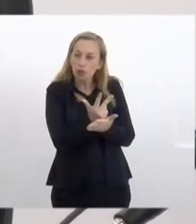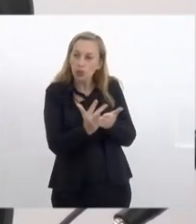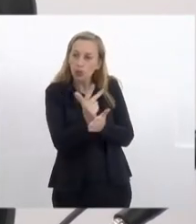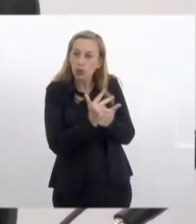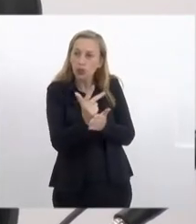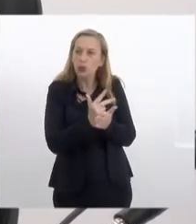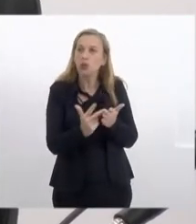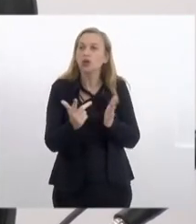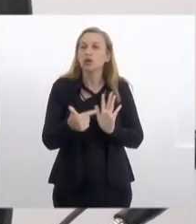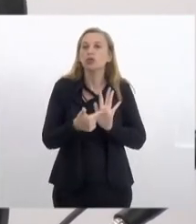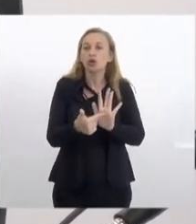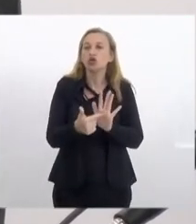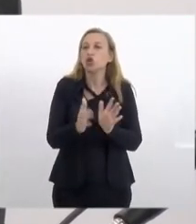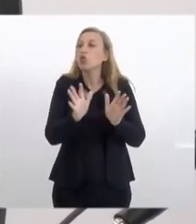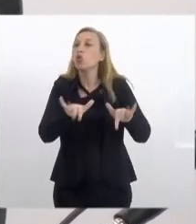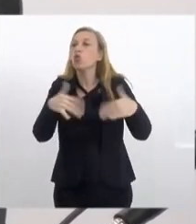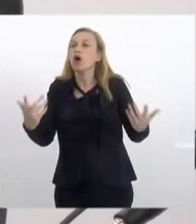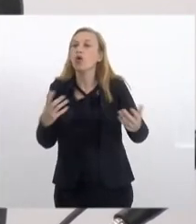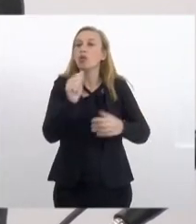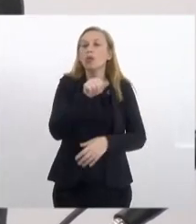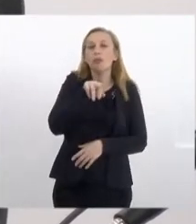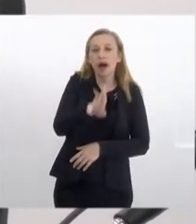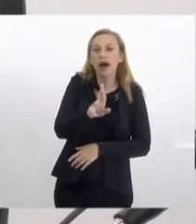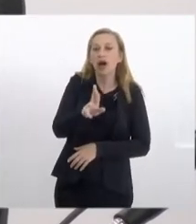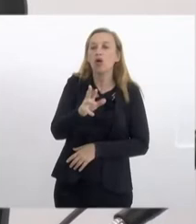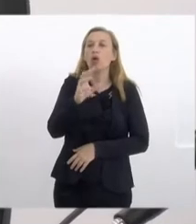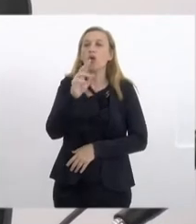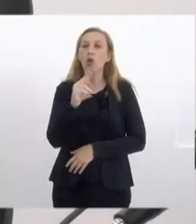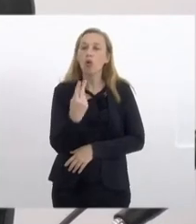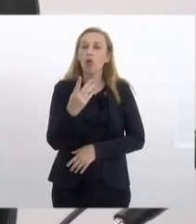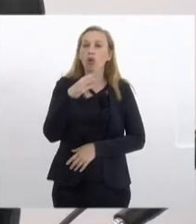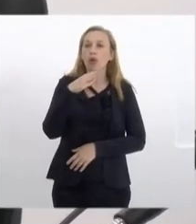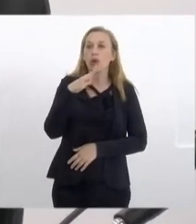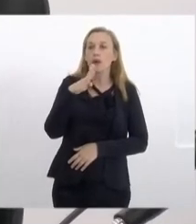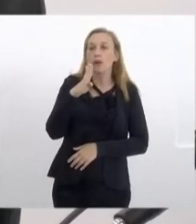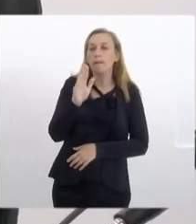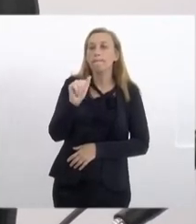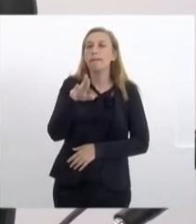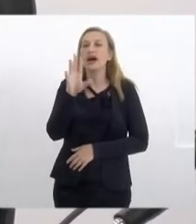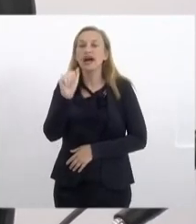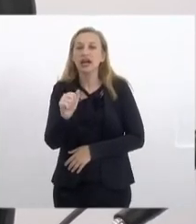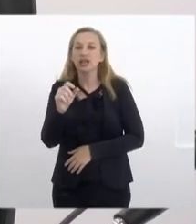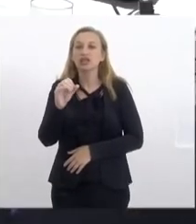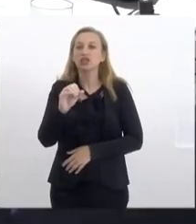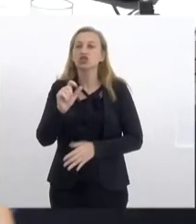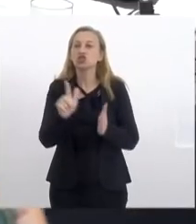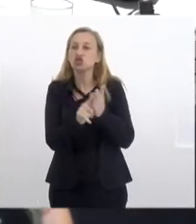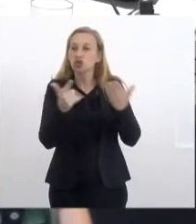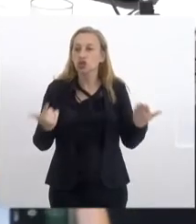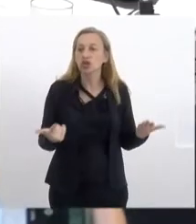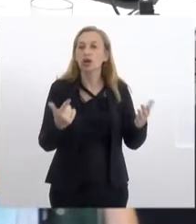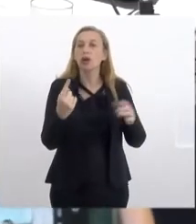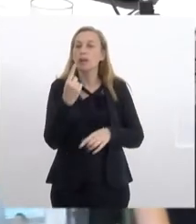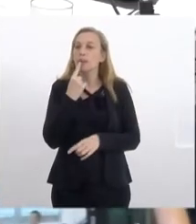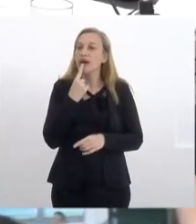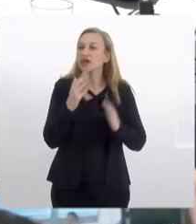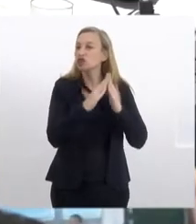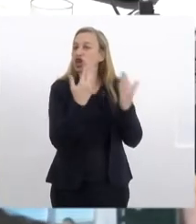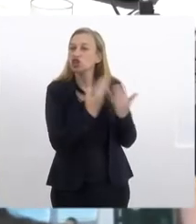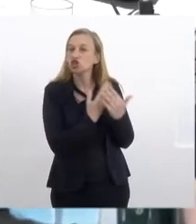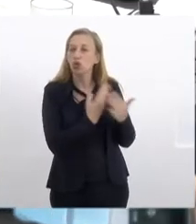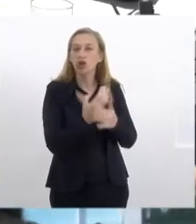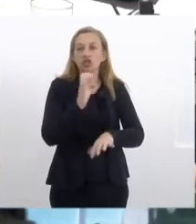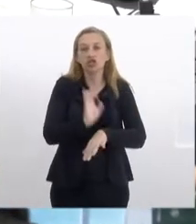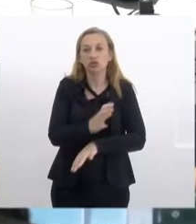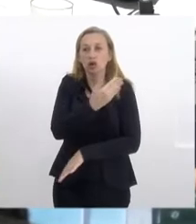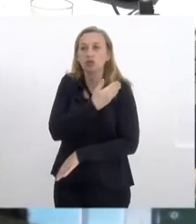que coloca quais são os bares e bancas de jornal próximas às escolas municipais, próximas às escolas estaduais. Temos um